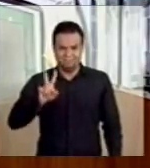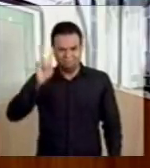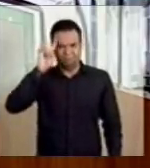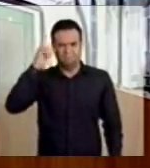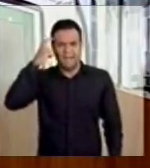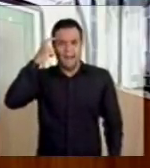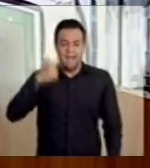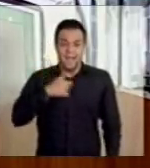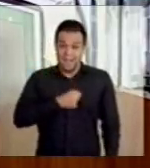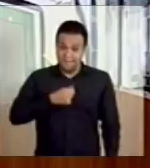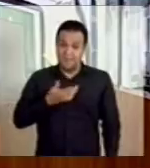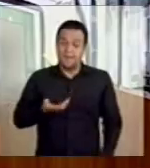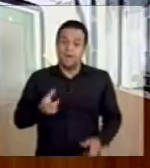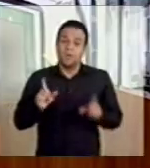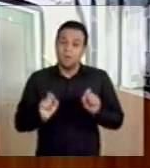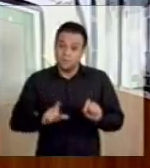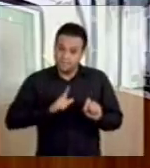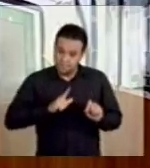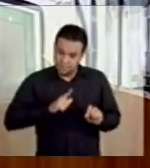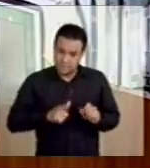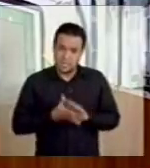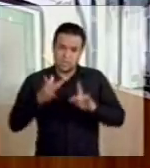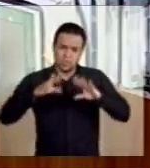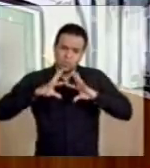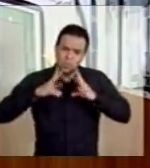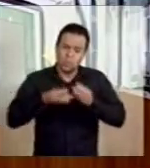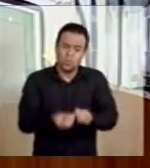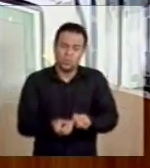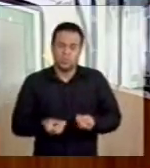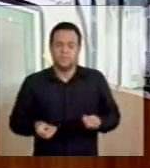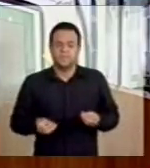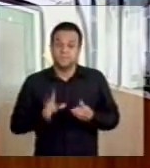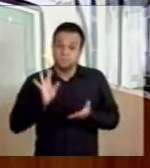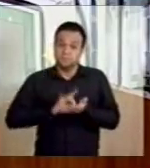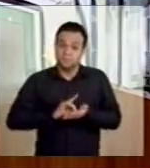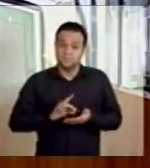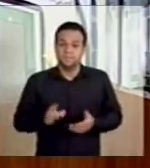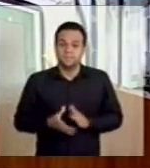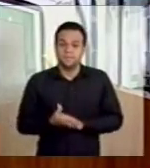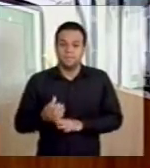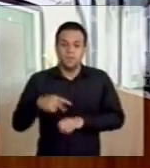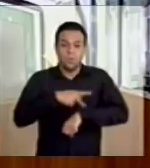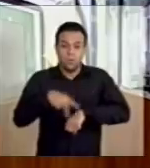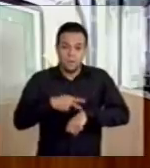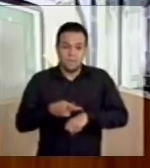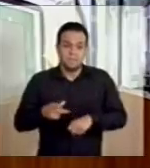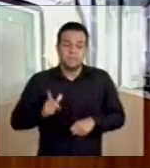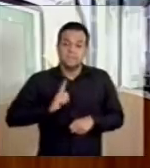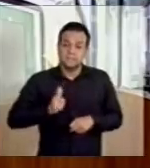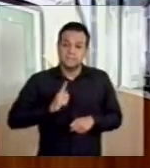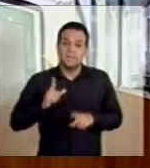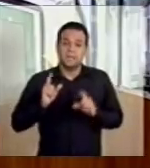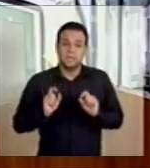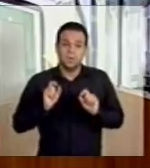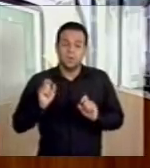conforma e inspira todo o ordenamento constitucional vigente em nosso país e que traduz de modo expressivo